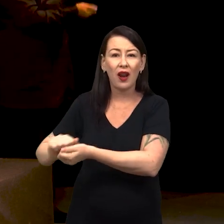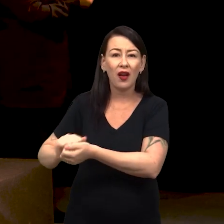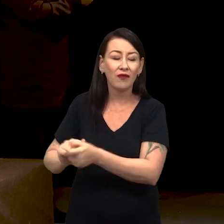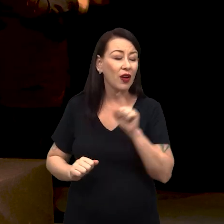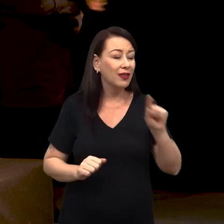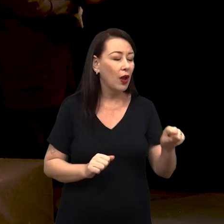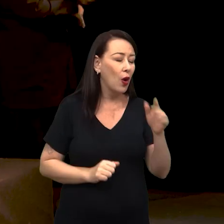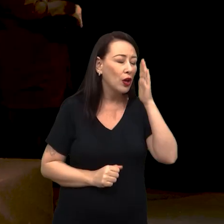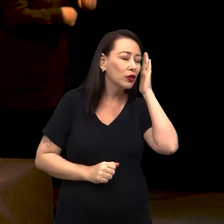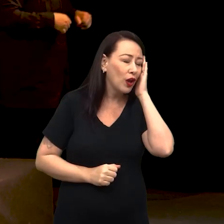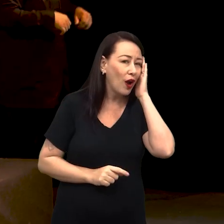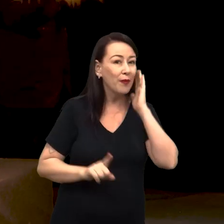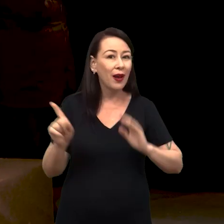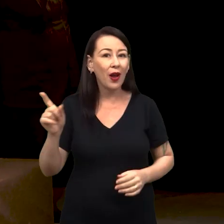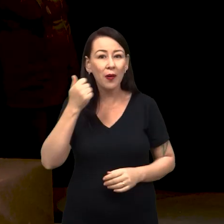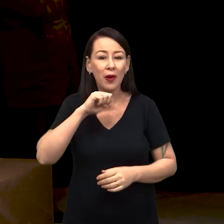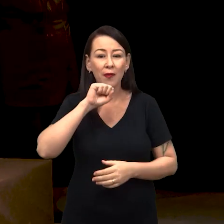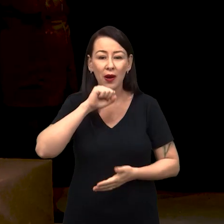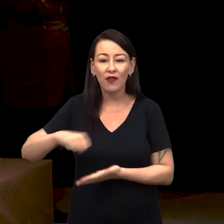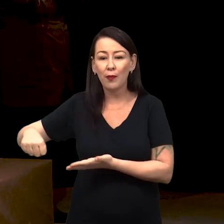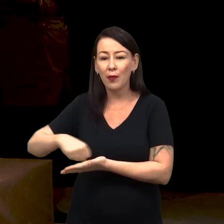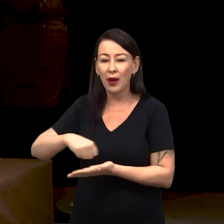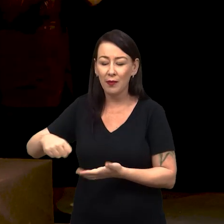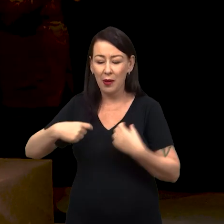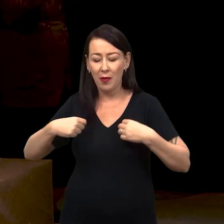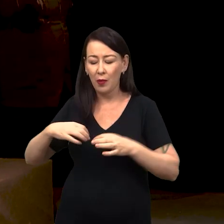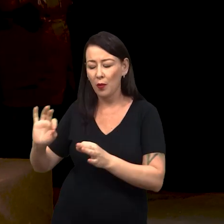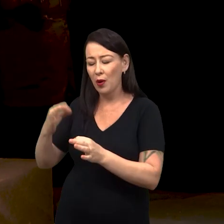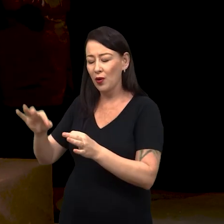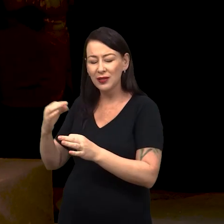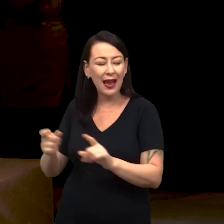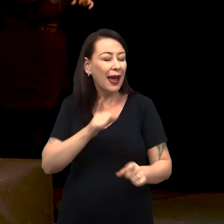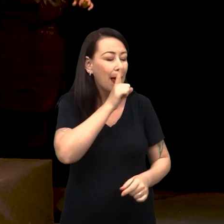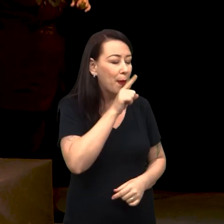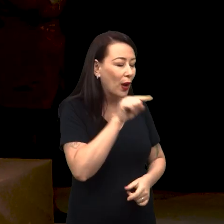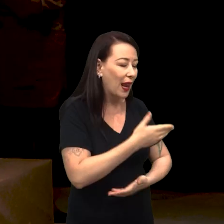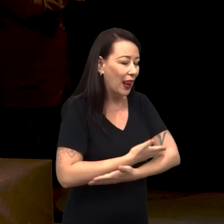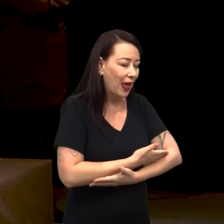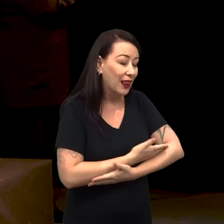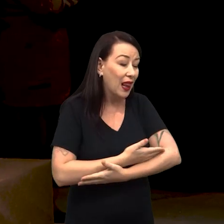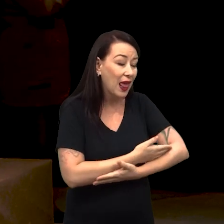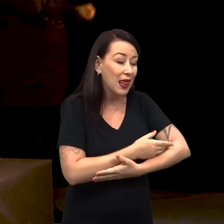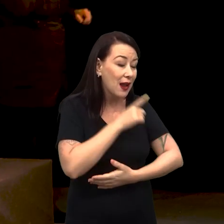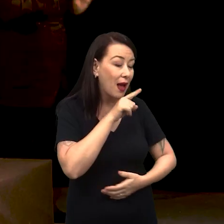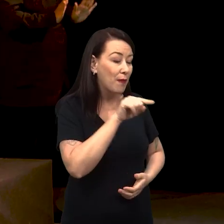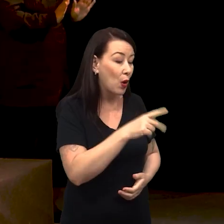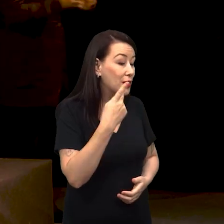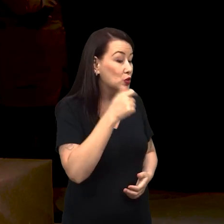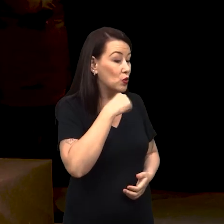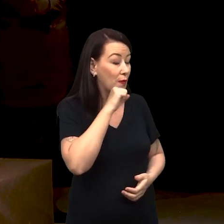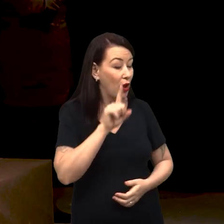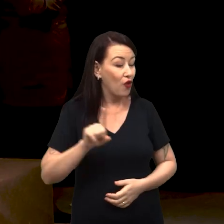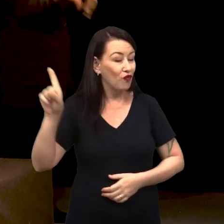roupa. Dorme, mamãe tem o que fazer, camisa do papai tá na mala pra cozer. Cala a boca, neném, cala a